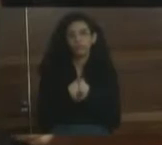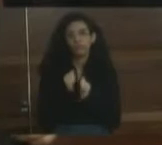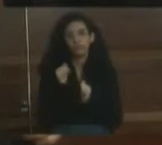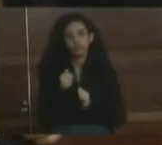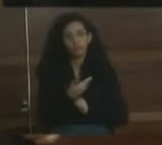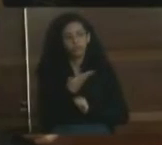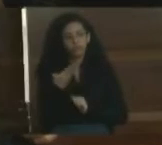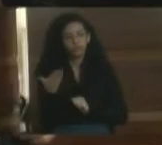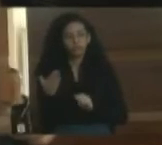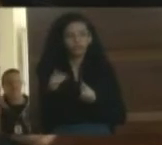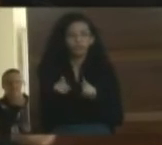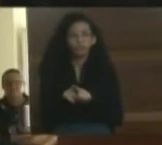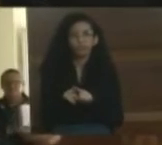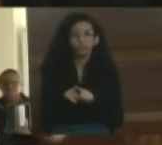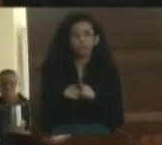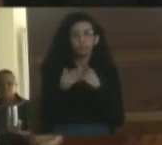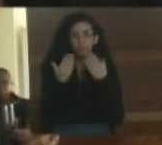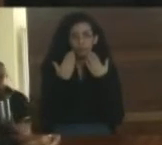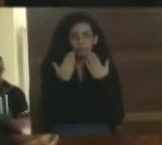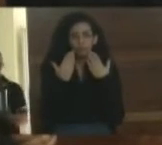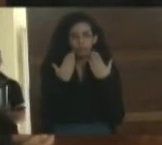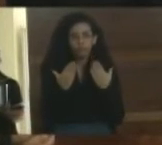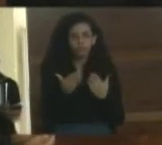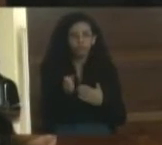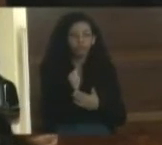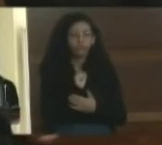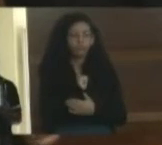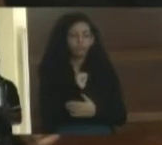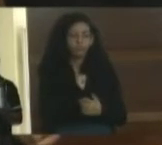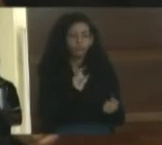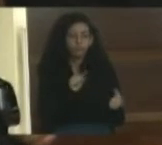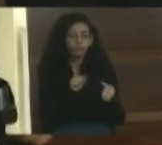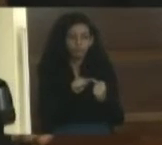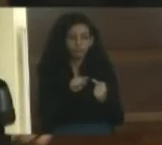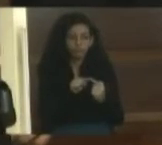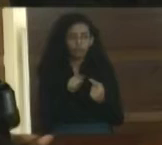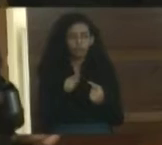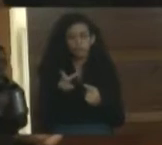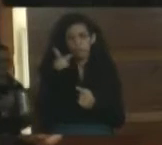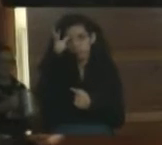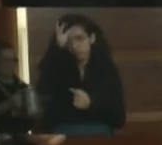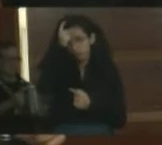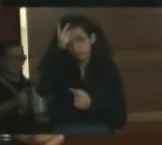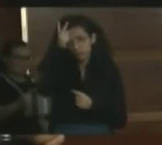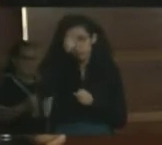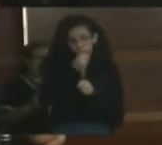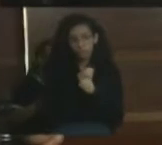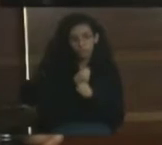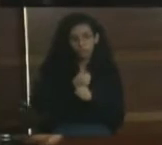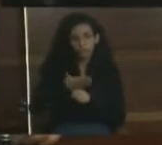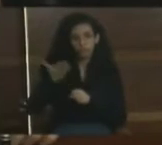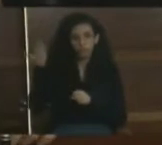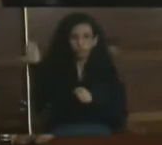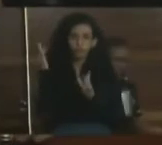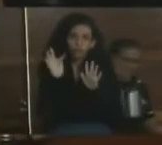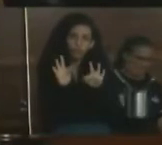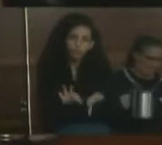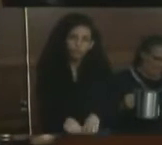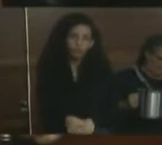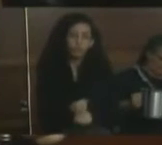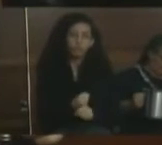e um prazer também demonstrar os números da prefeitura nesse último quadrimestre foi o terceiro quadrimestre